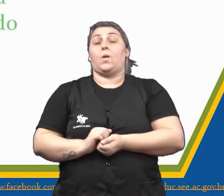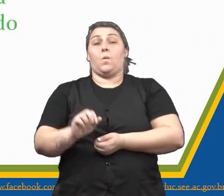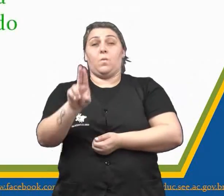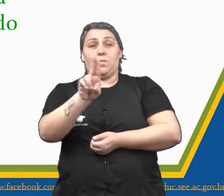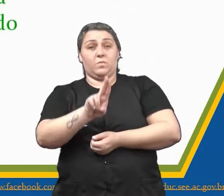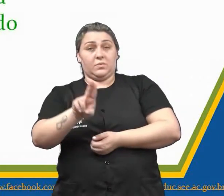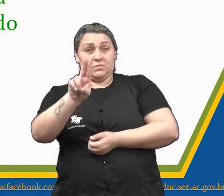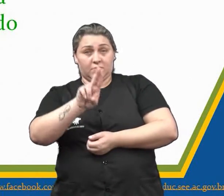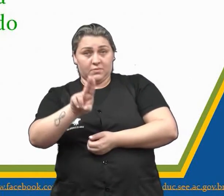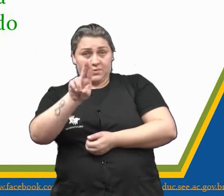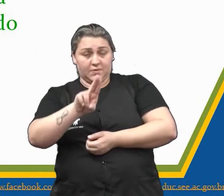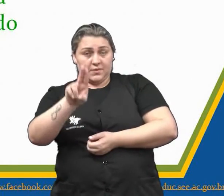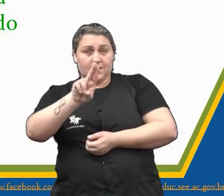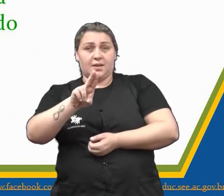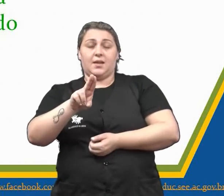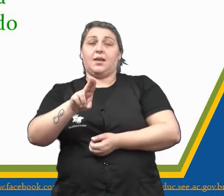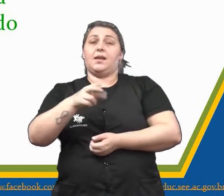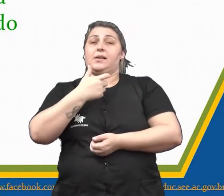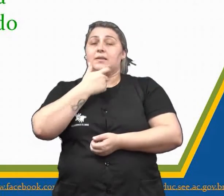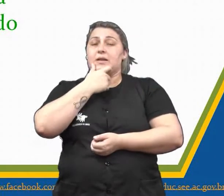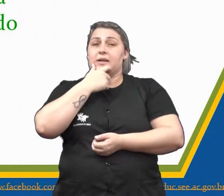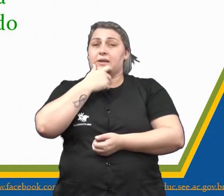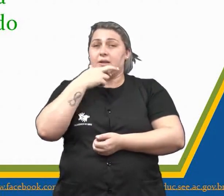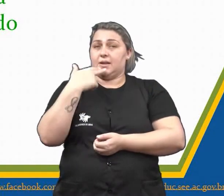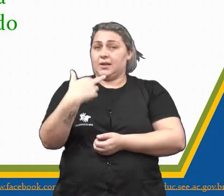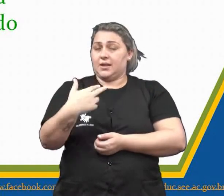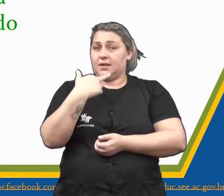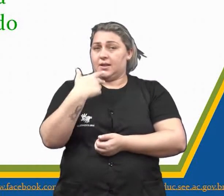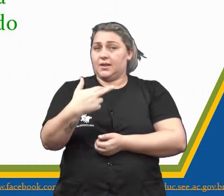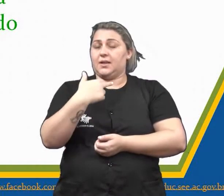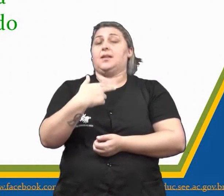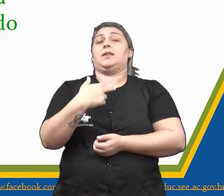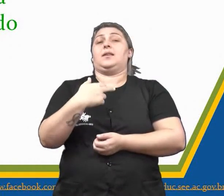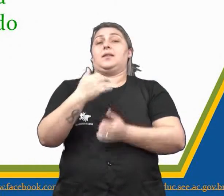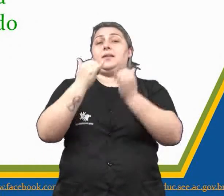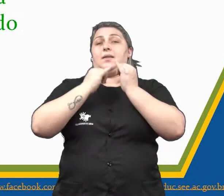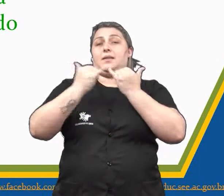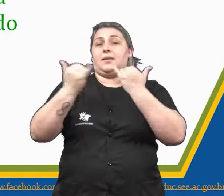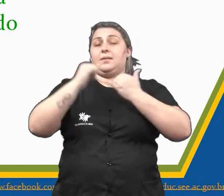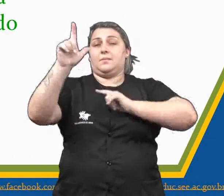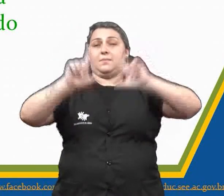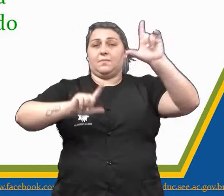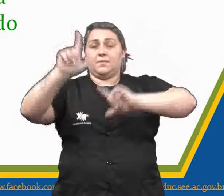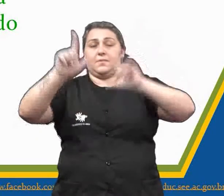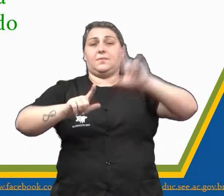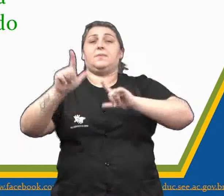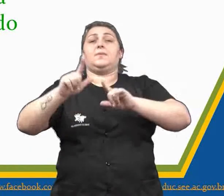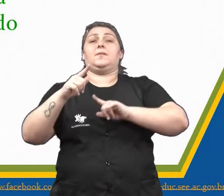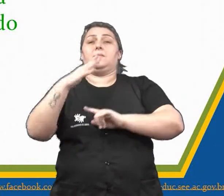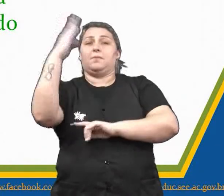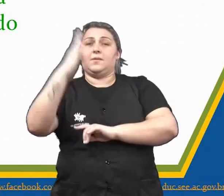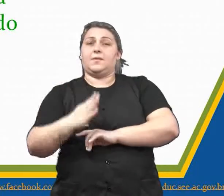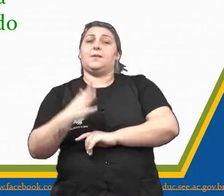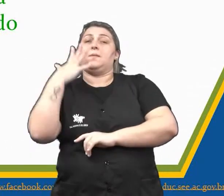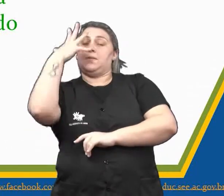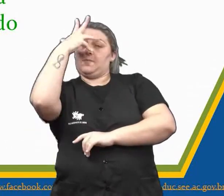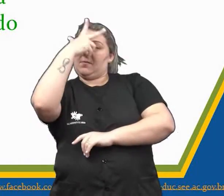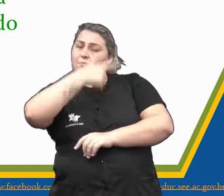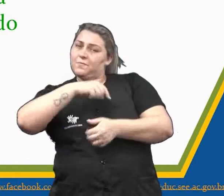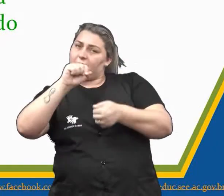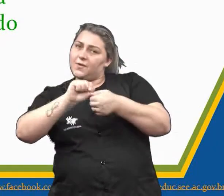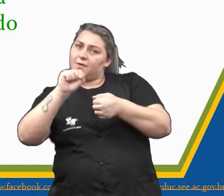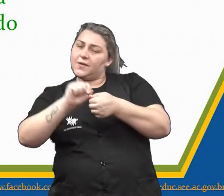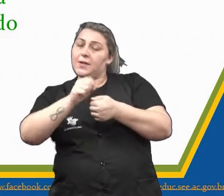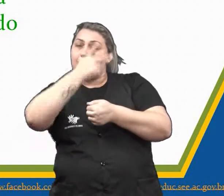Isso acontece por quê? Porque usar a língua inglesa na publicidade brasileira tem por objetivo embelezar o produto, fazendo com